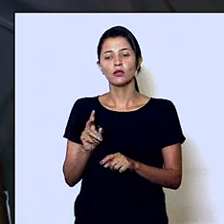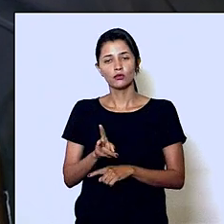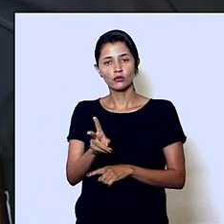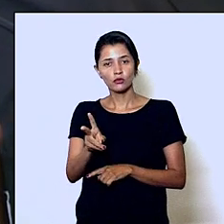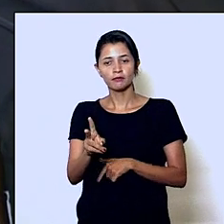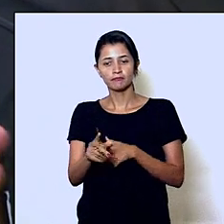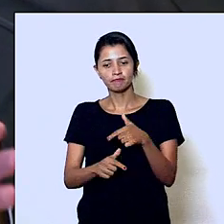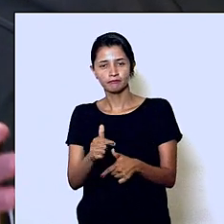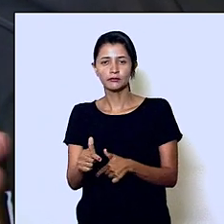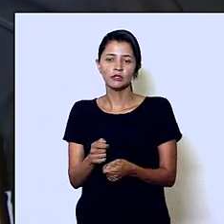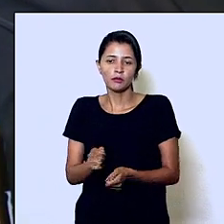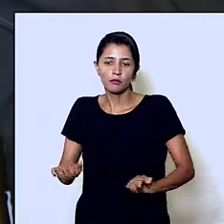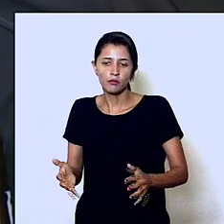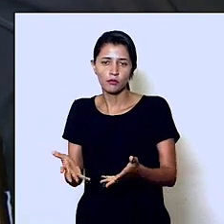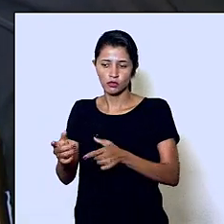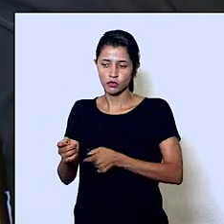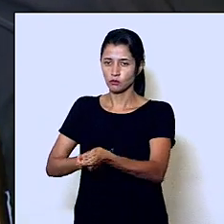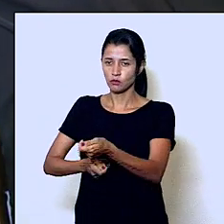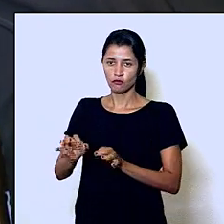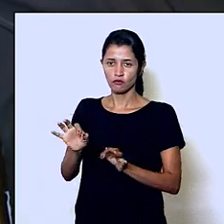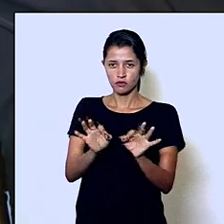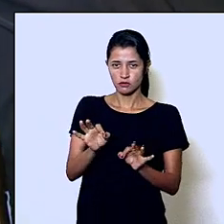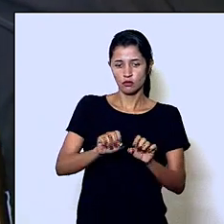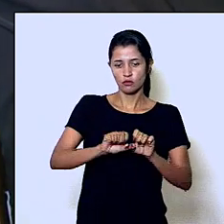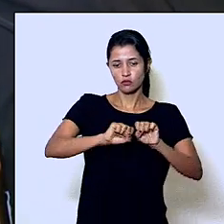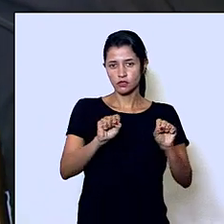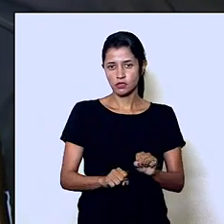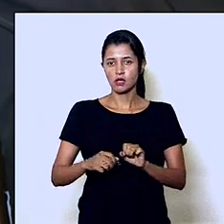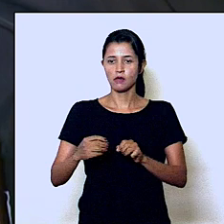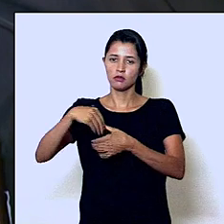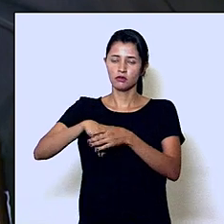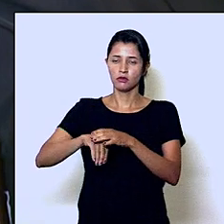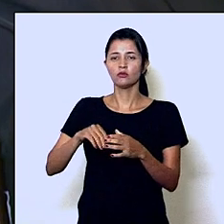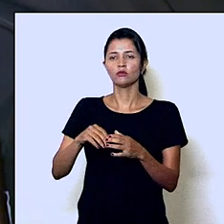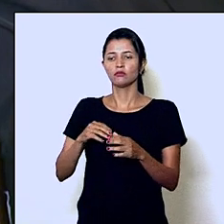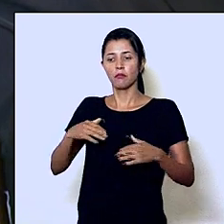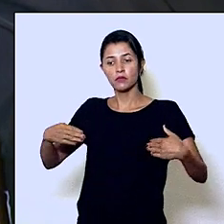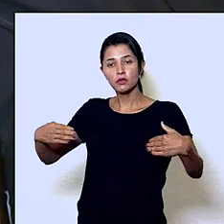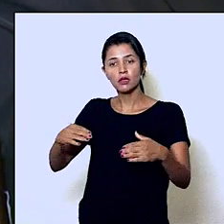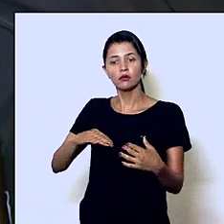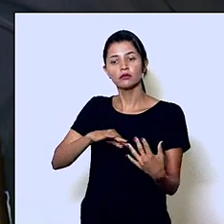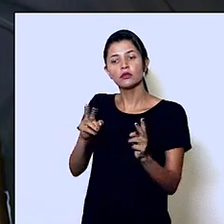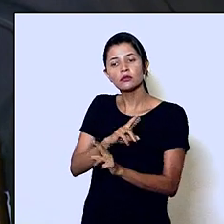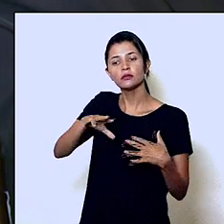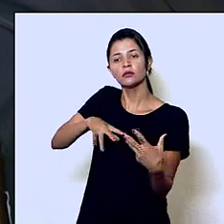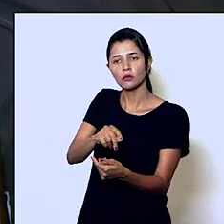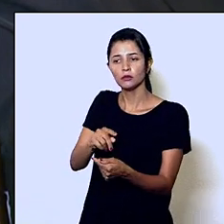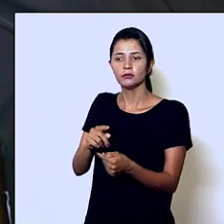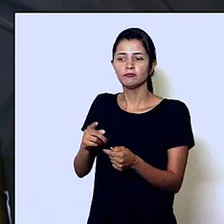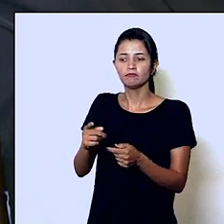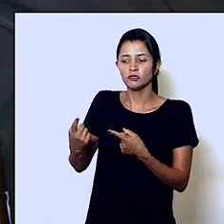comercial, foi organizado um sistema no Ministério das Relações Exteriores, baseado em um princípio de simetria. Adotava-se a ideia de